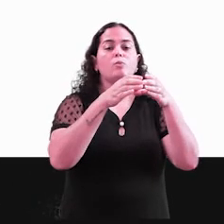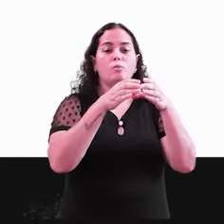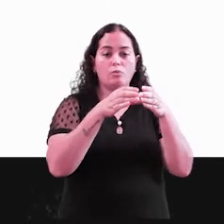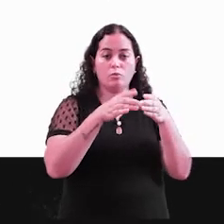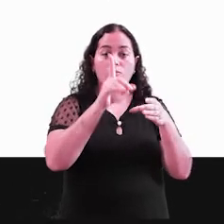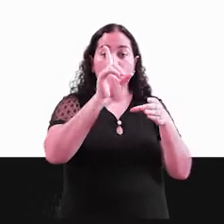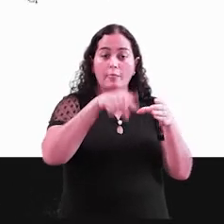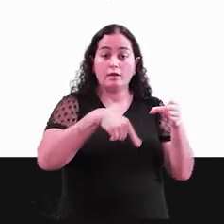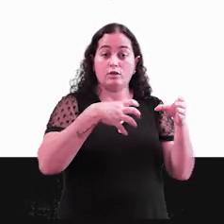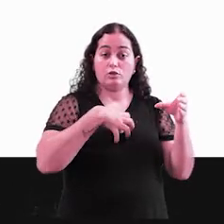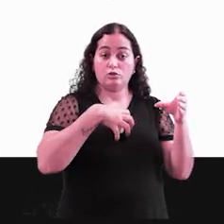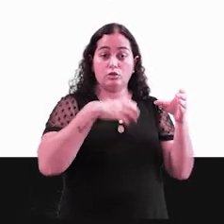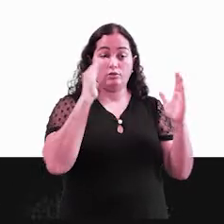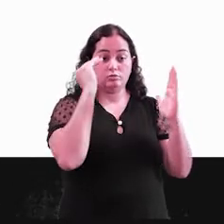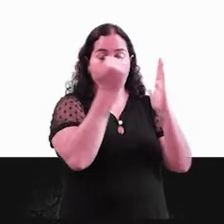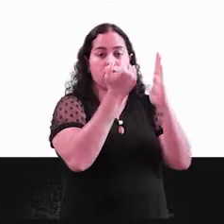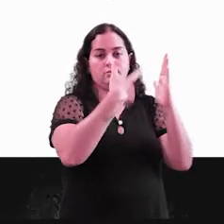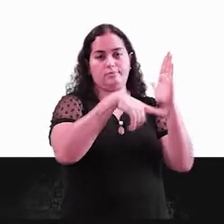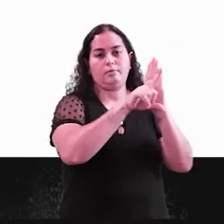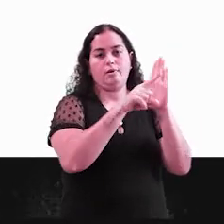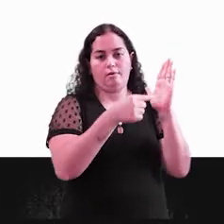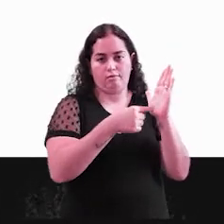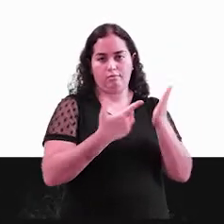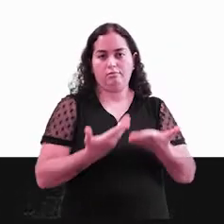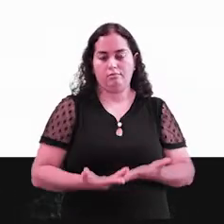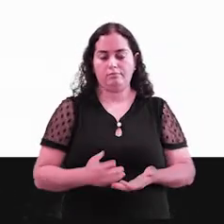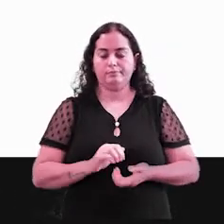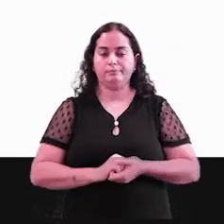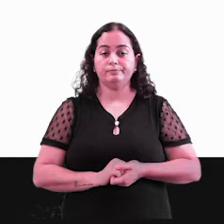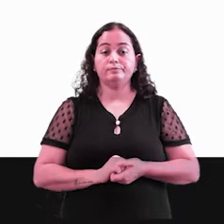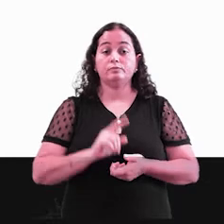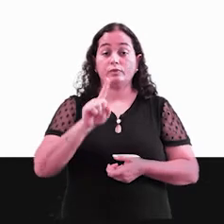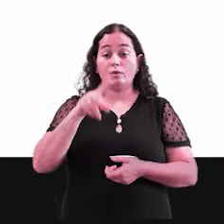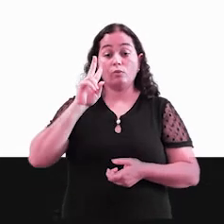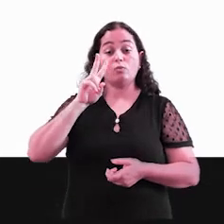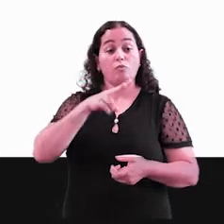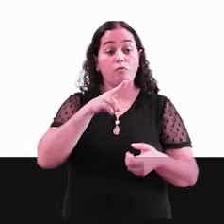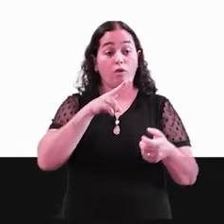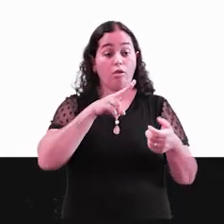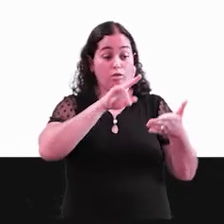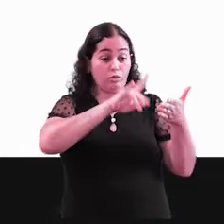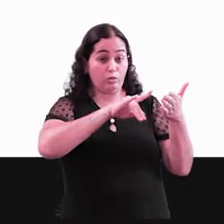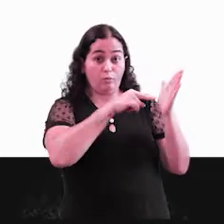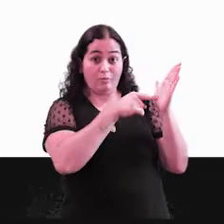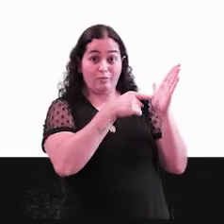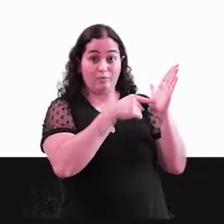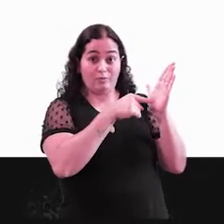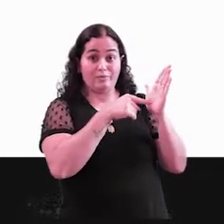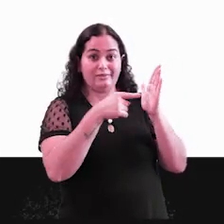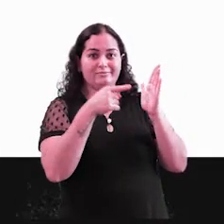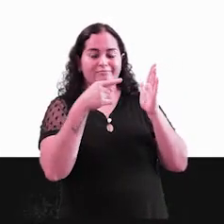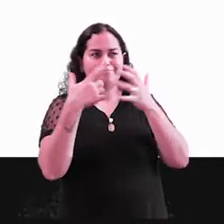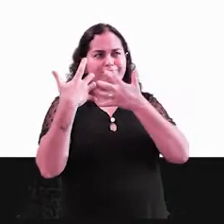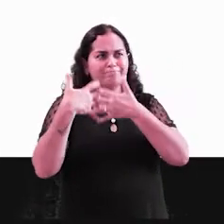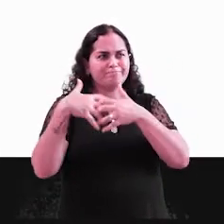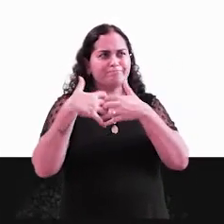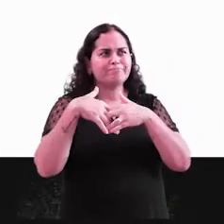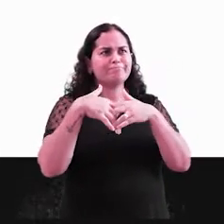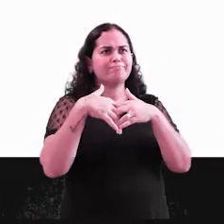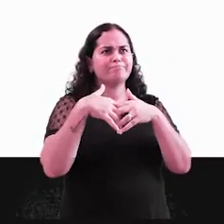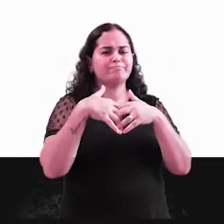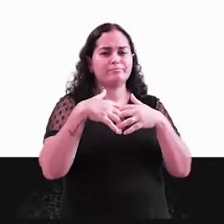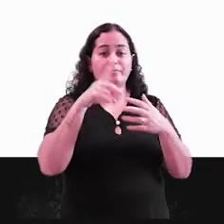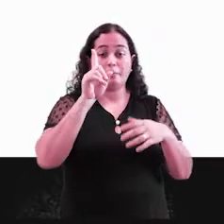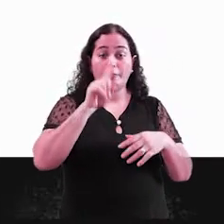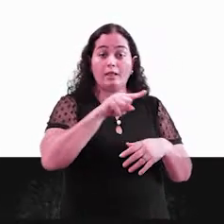forma da legislação vigente. Esse exercício de olhar para os documentos legais para essa